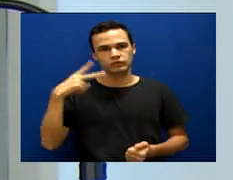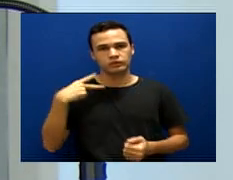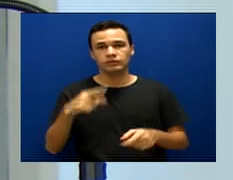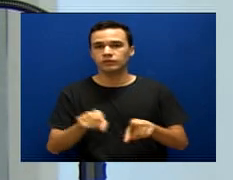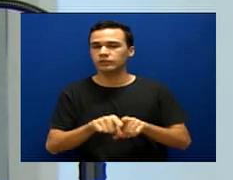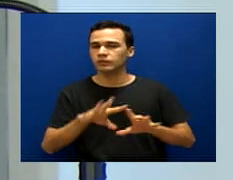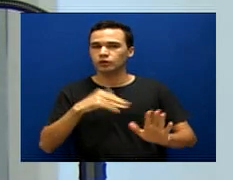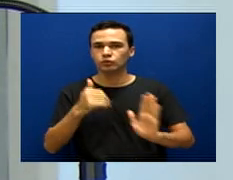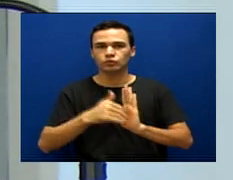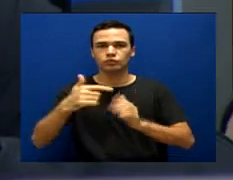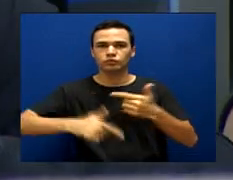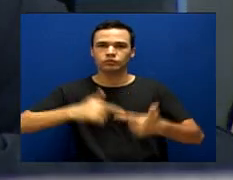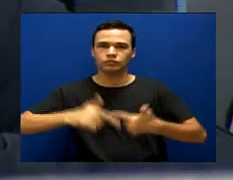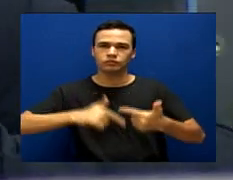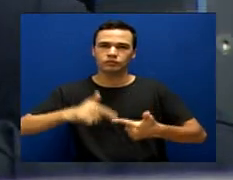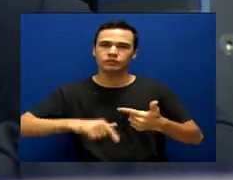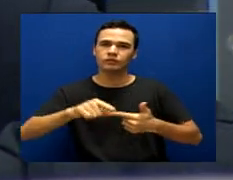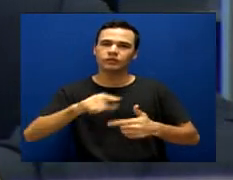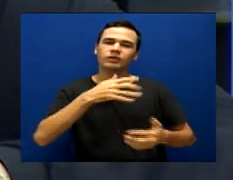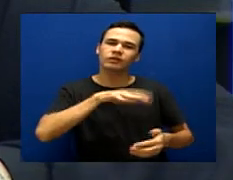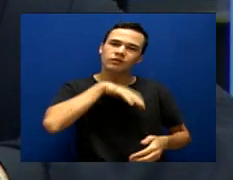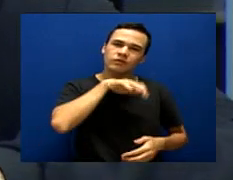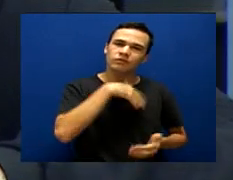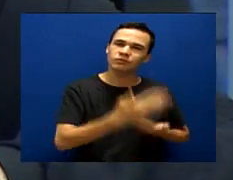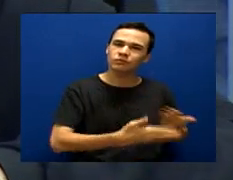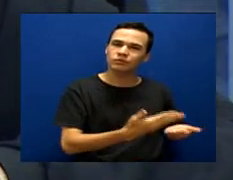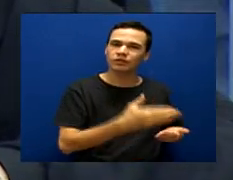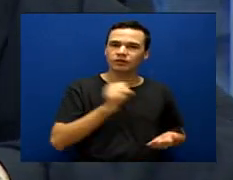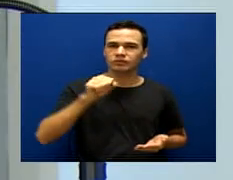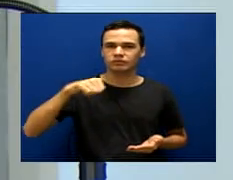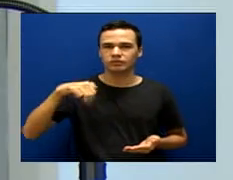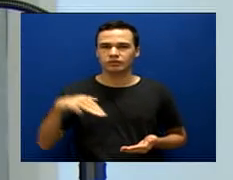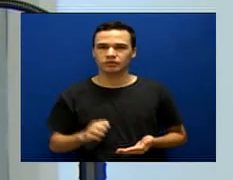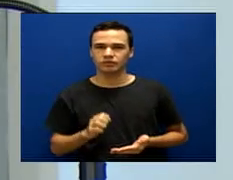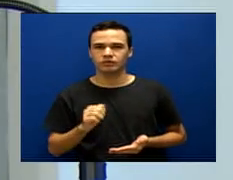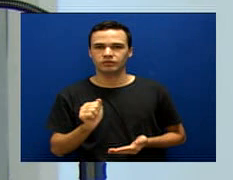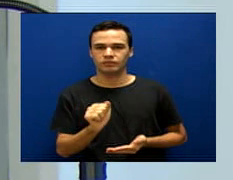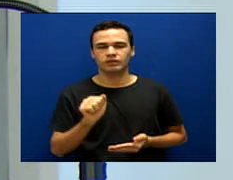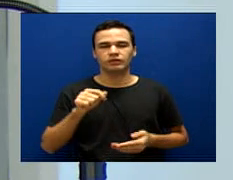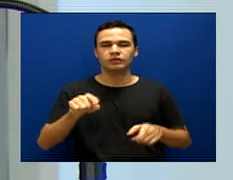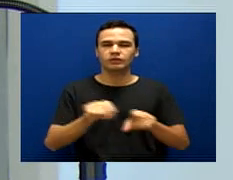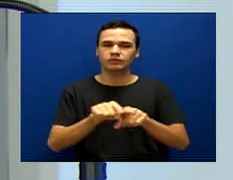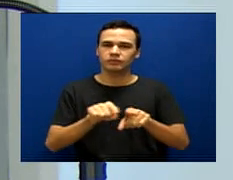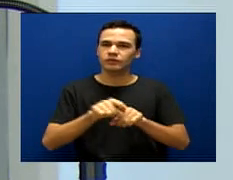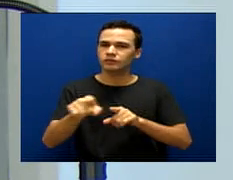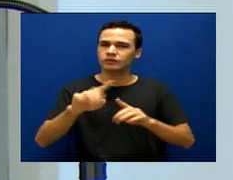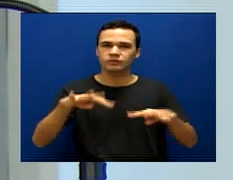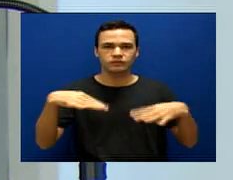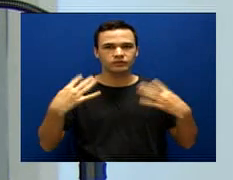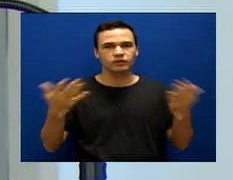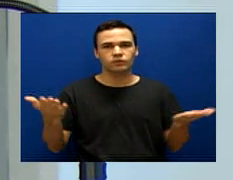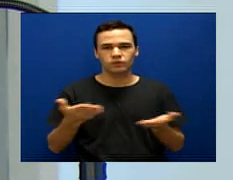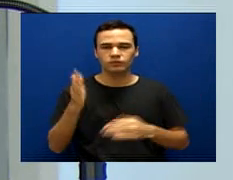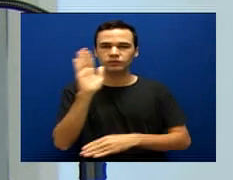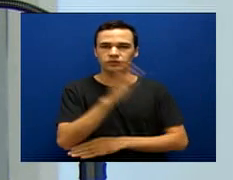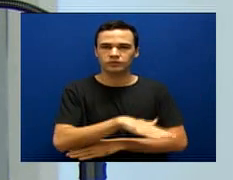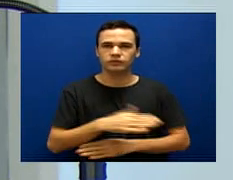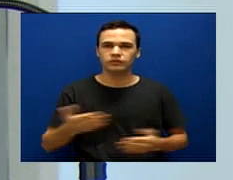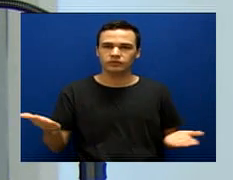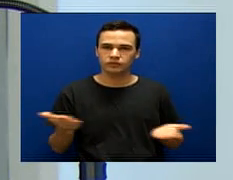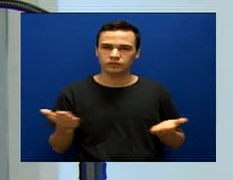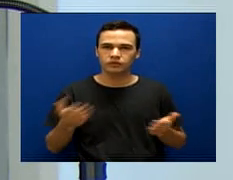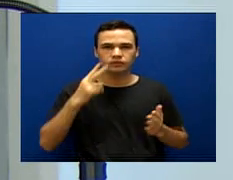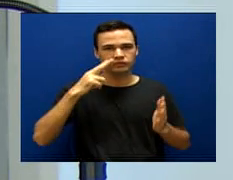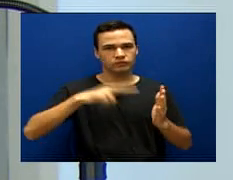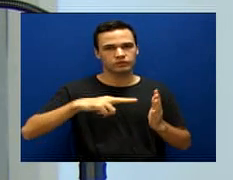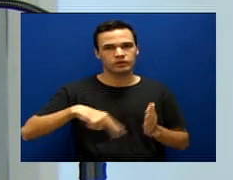de todos os servidores da sessão de bem-estar animal da SEMA, todos que estão prestigiando a nossa audiência e participando aqui nesta tarde. Passamos agora